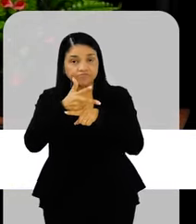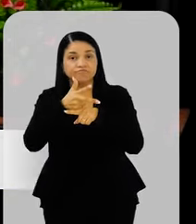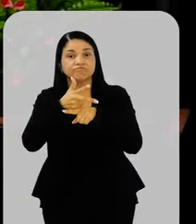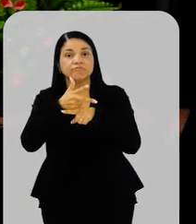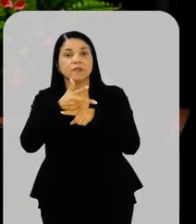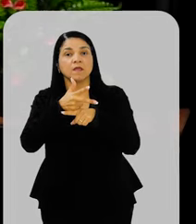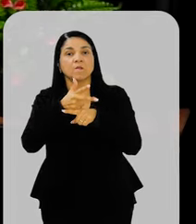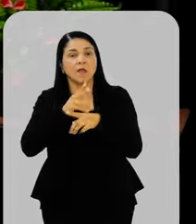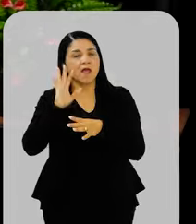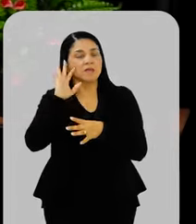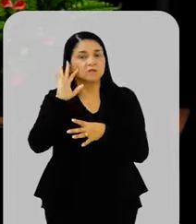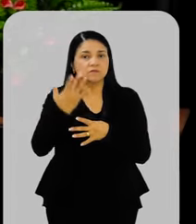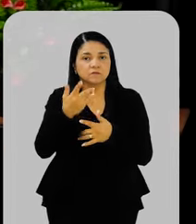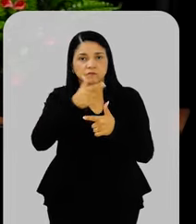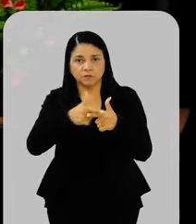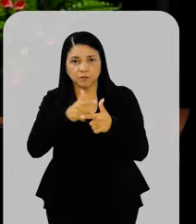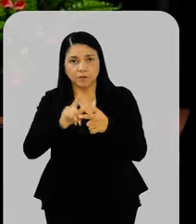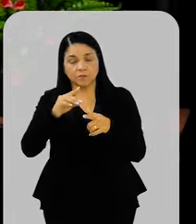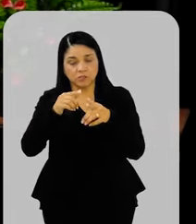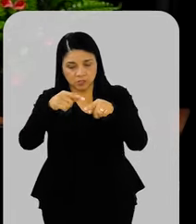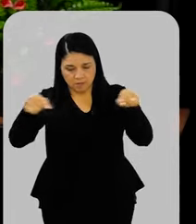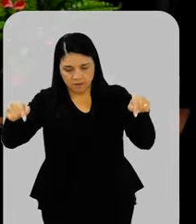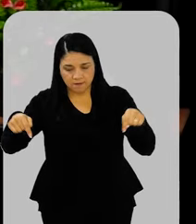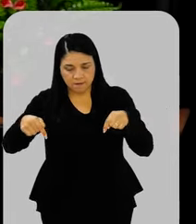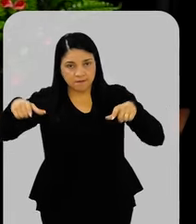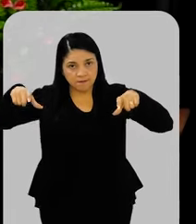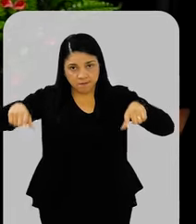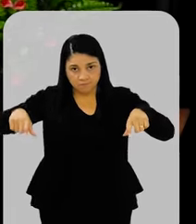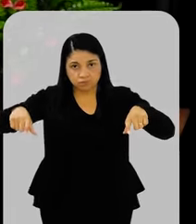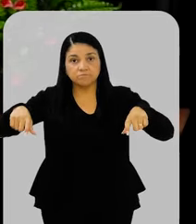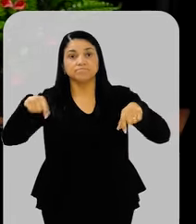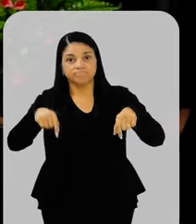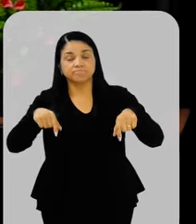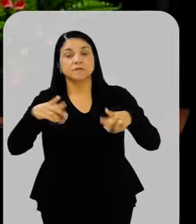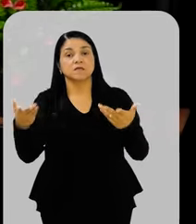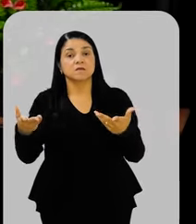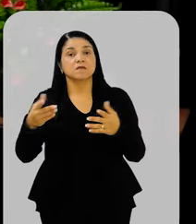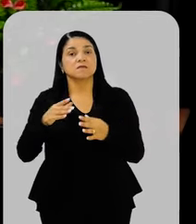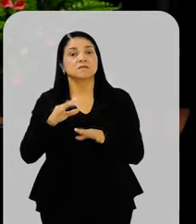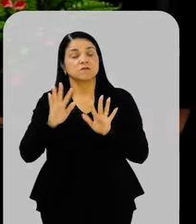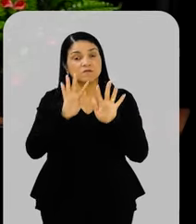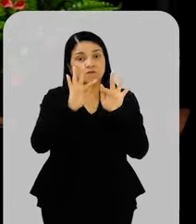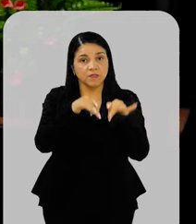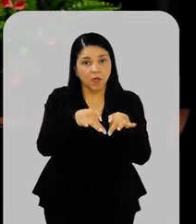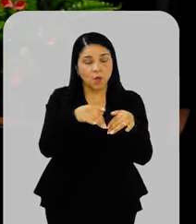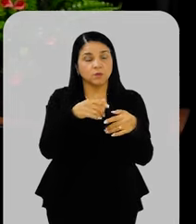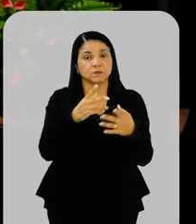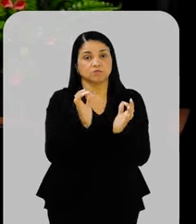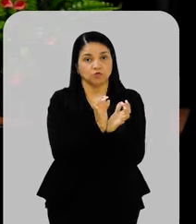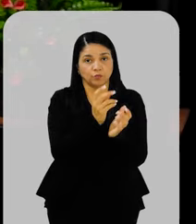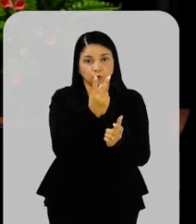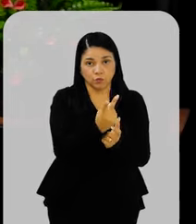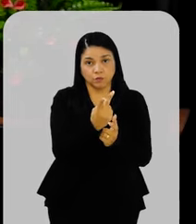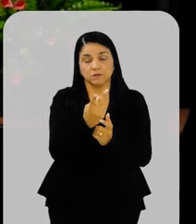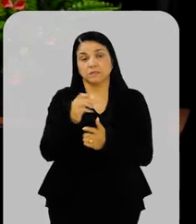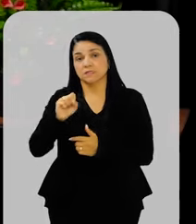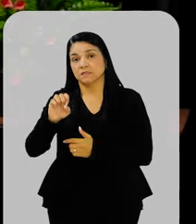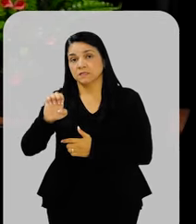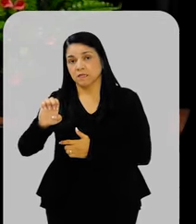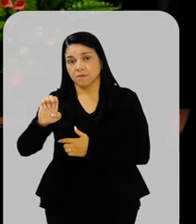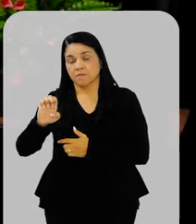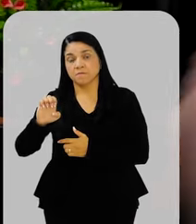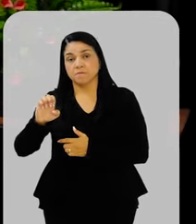a arbitragem para tentar solucionar um pouco dos problemas dentro de campo. A gente espera que nessa reta final da Série A2, na semifinal e na